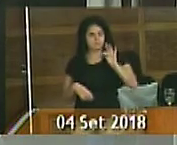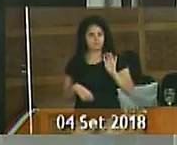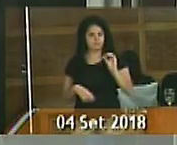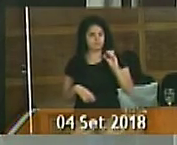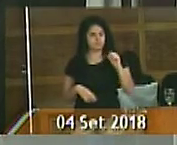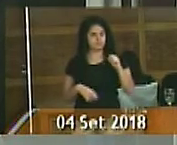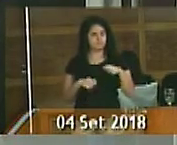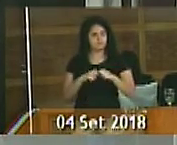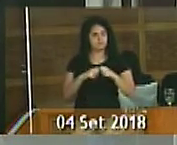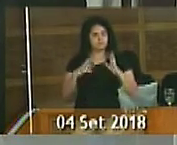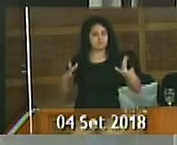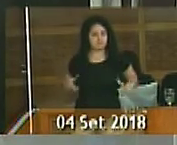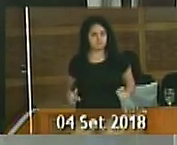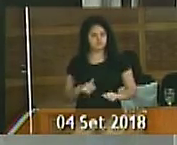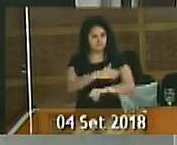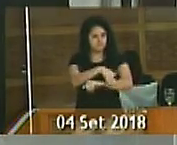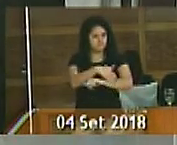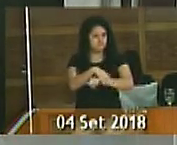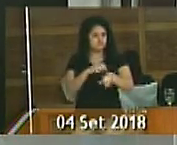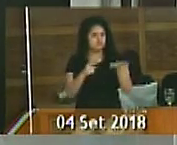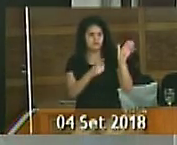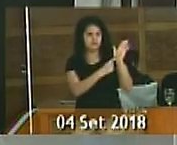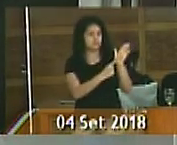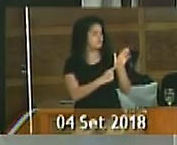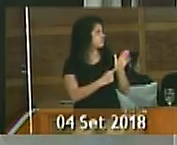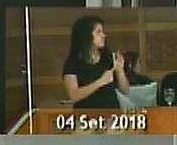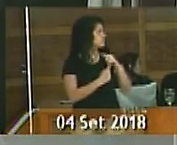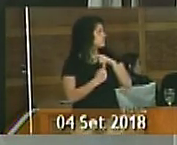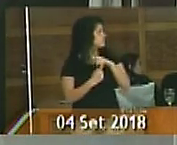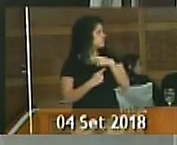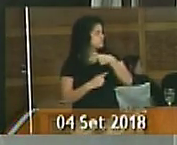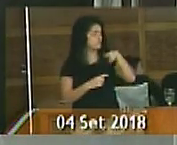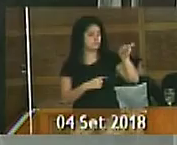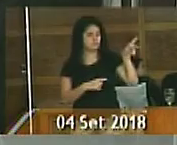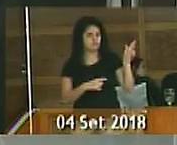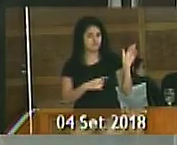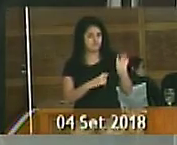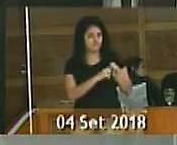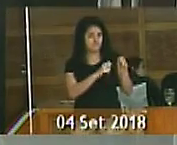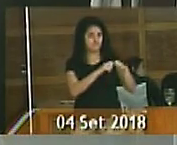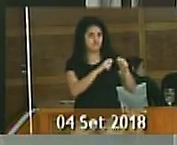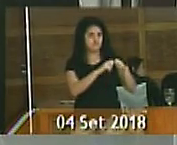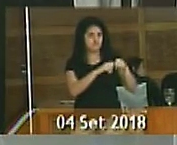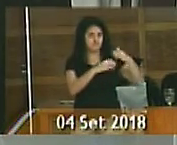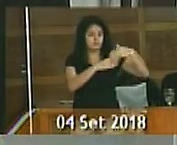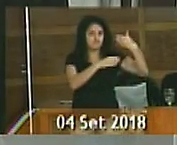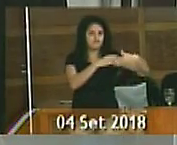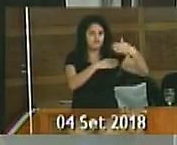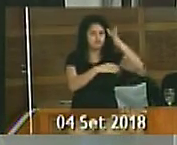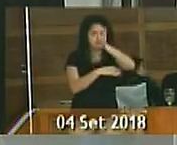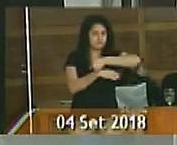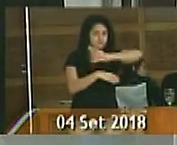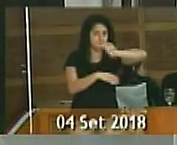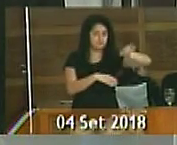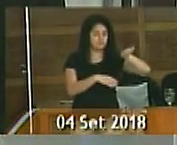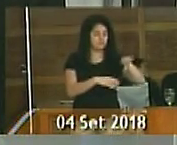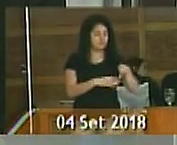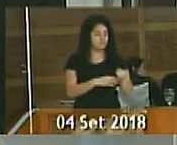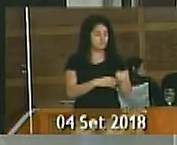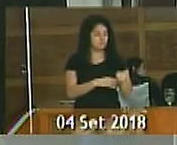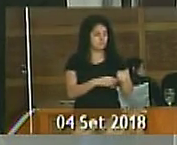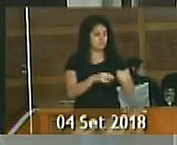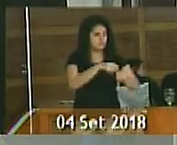para fazer a limpeza na rua, está aqui, ó, ele lá fazendo em frente à igreja evangélica